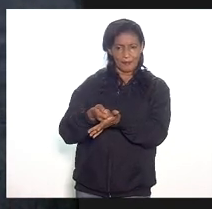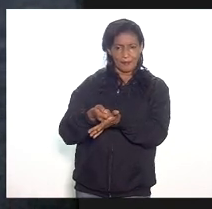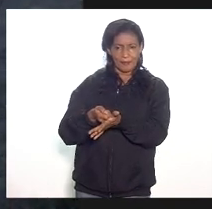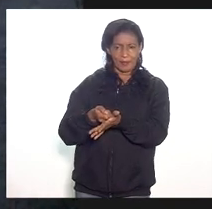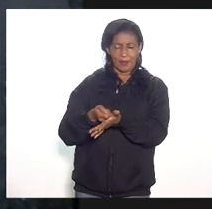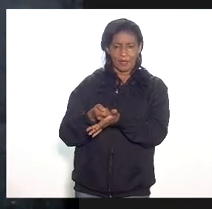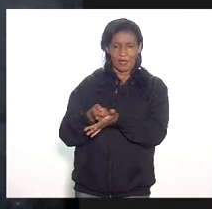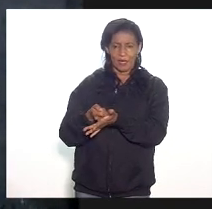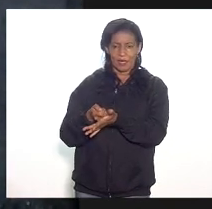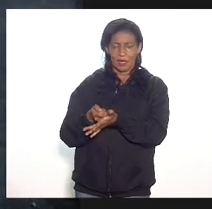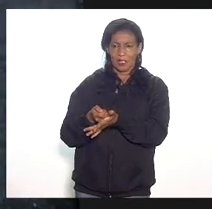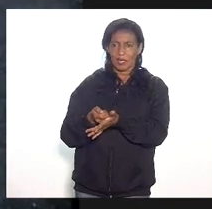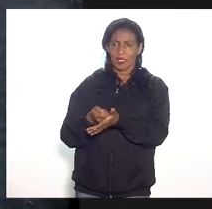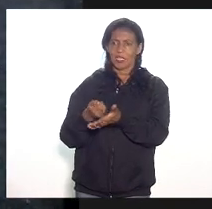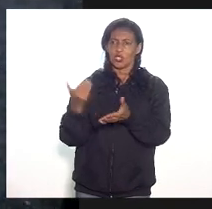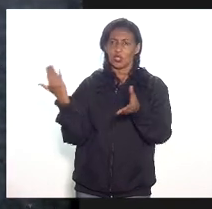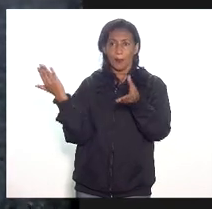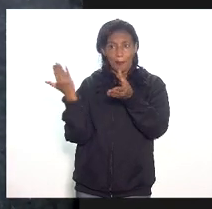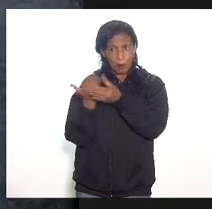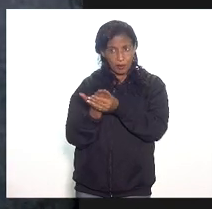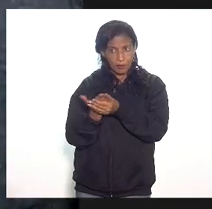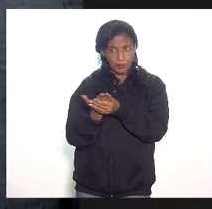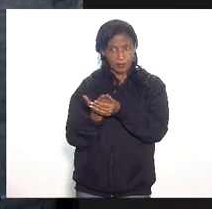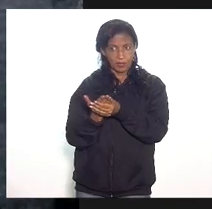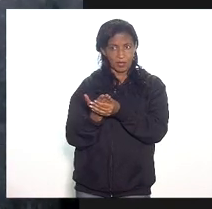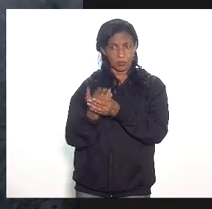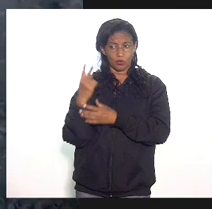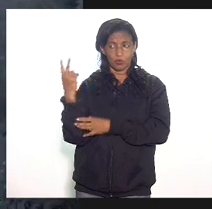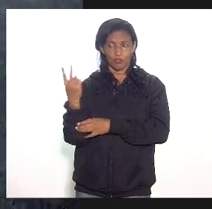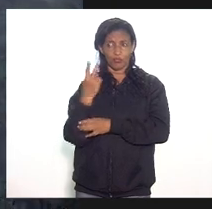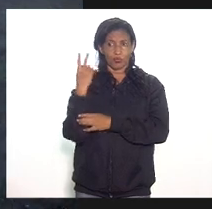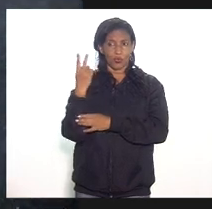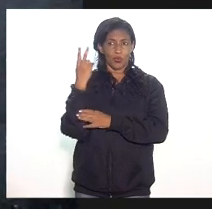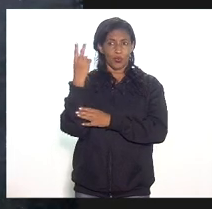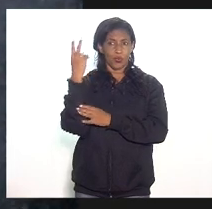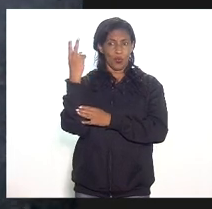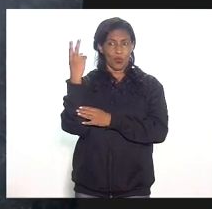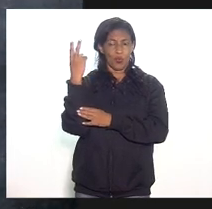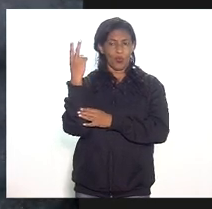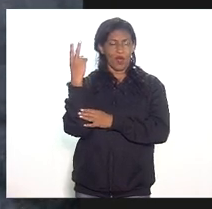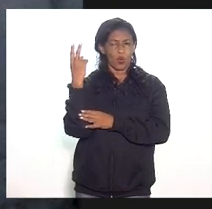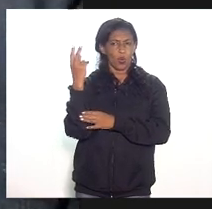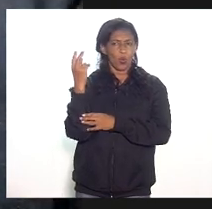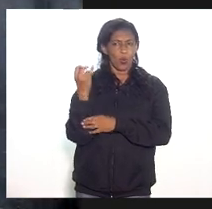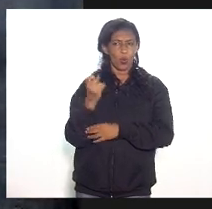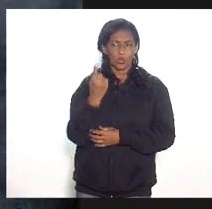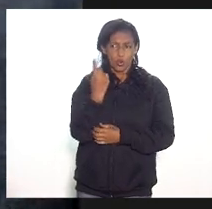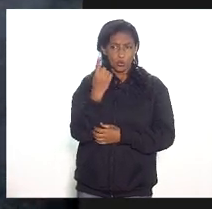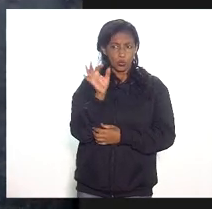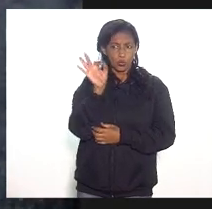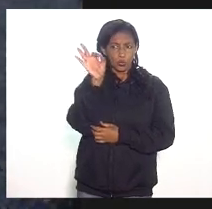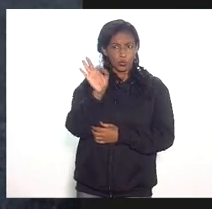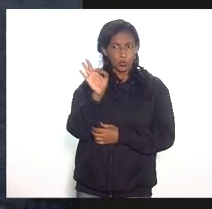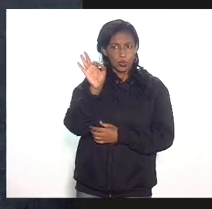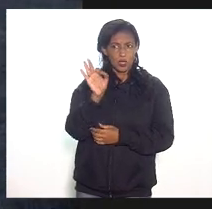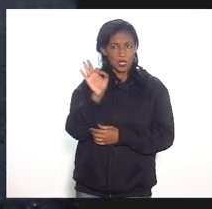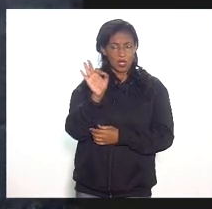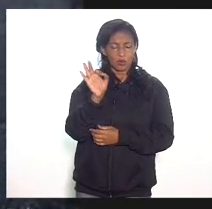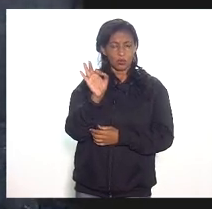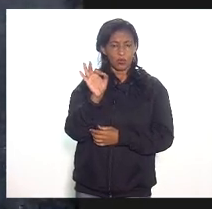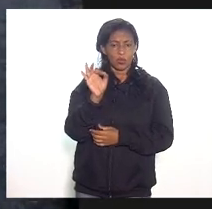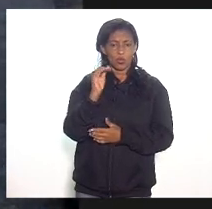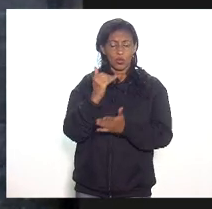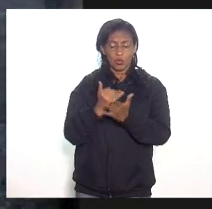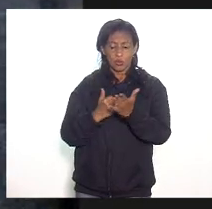e das custas processuais regulares, um valor referente às custas periciais de 1% sobre o valor dos honorários